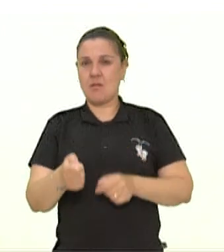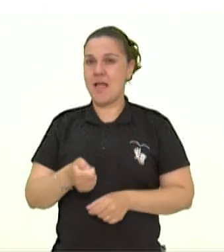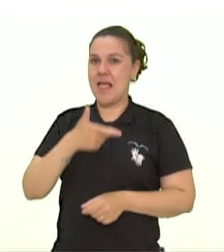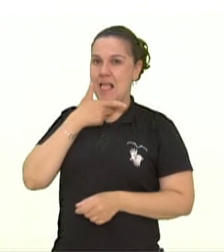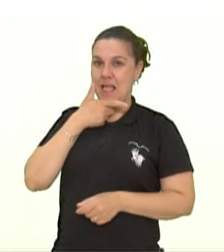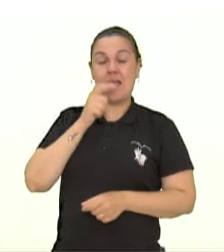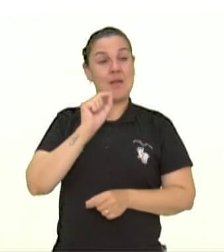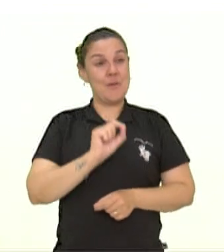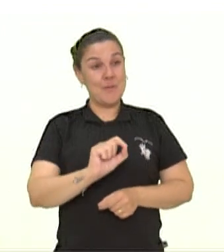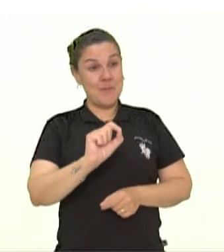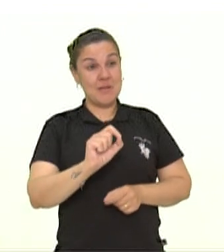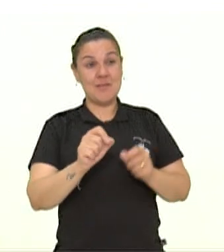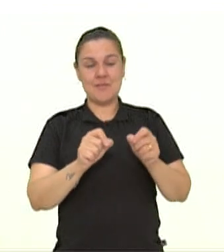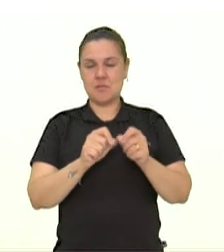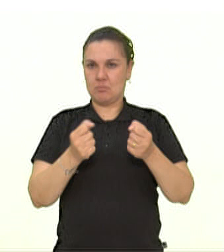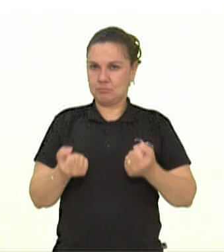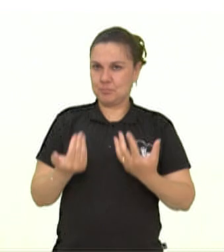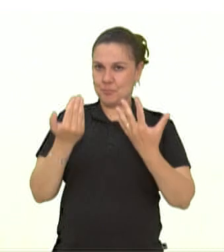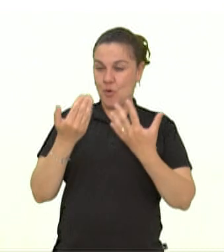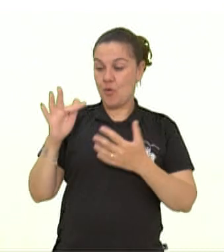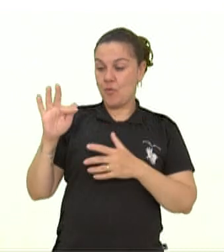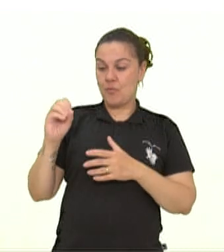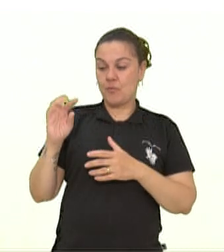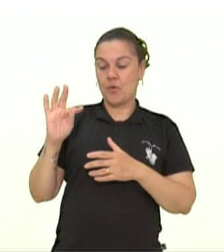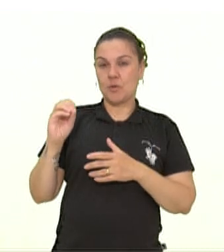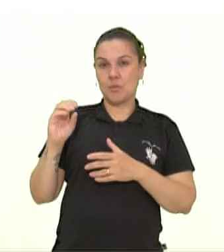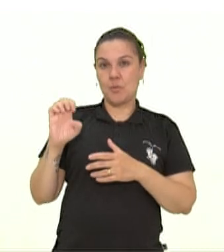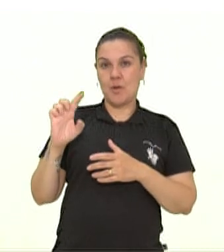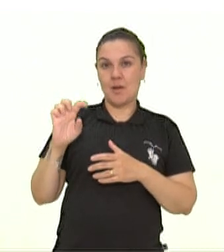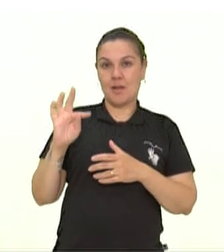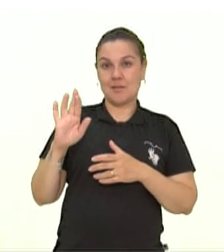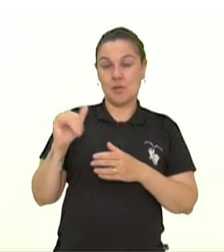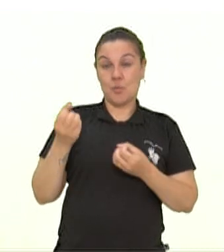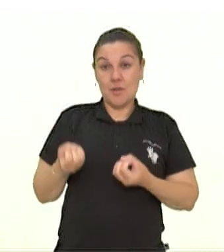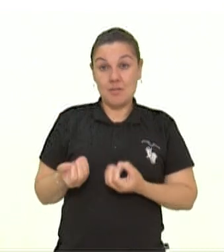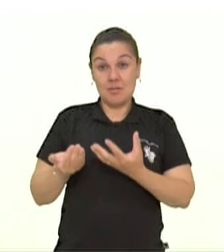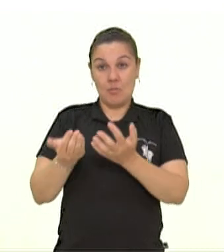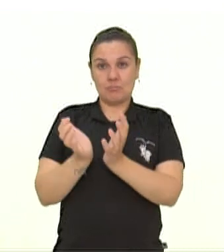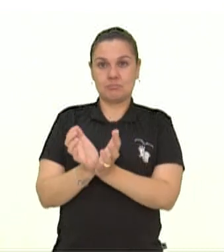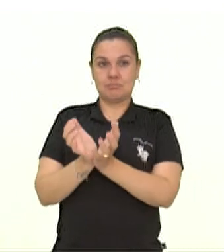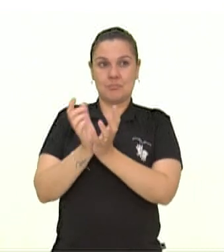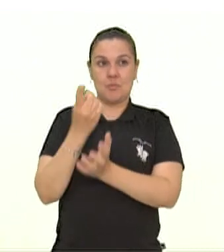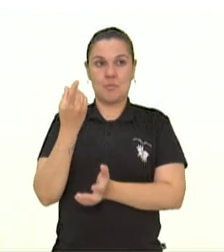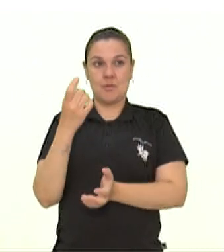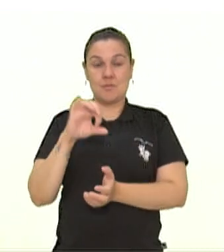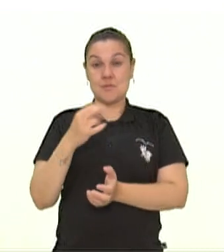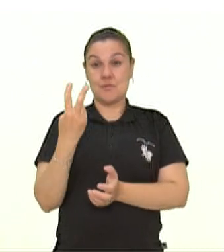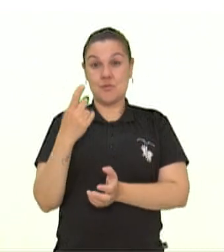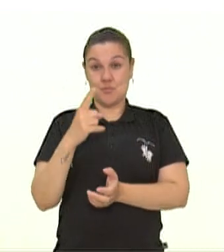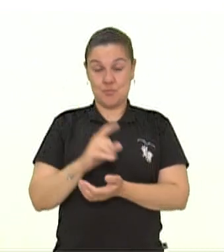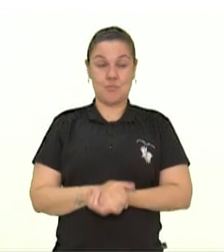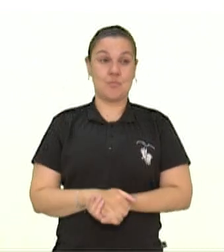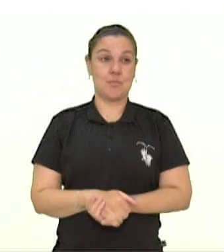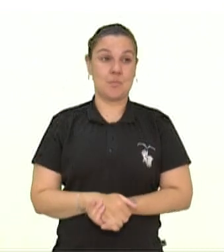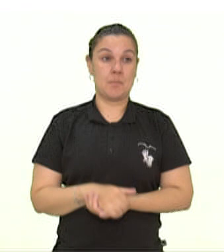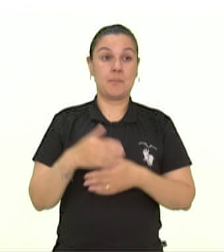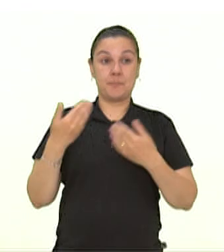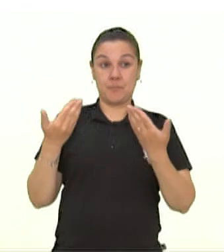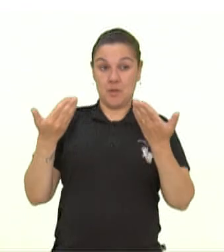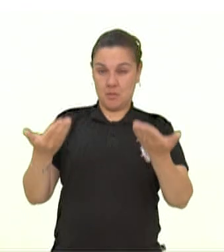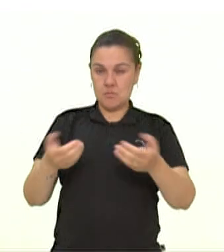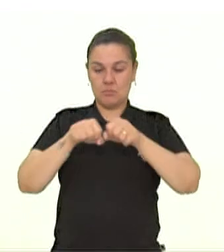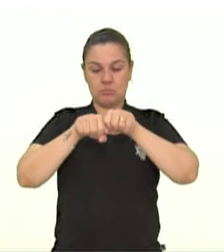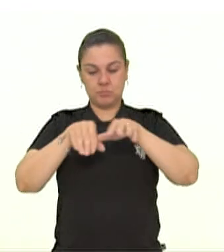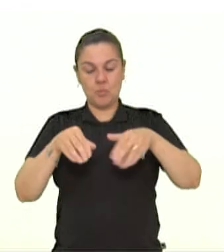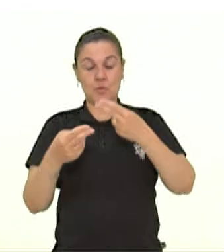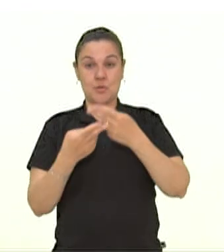Albert Einstein, destaca seu efeito fotoelétrico, que lhe rendeu o Prêmio Nobel de Física de 1921. Sobre esse efeito, amplamente